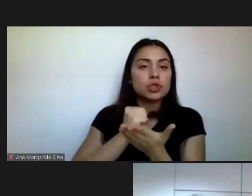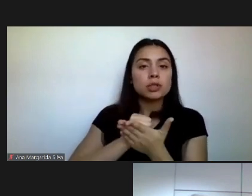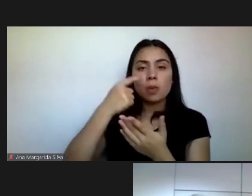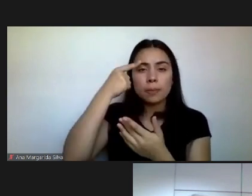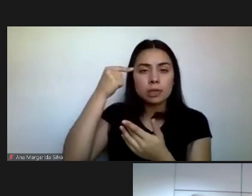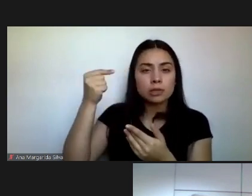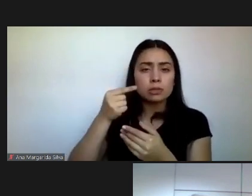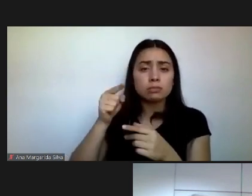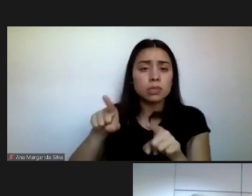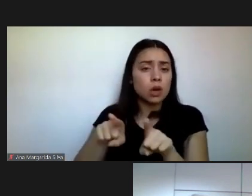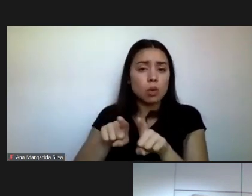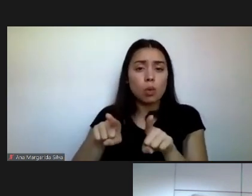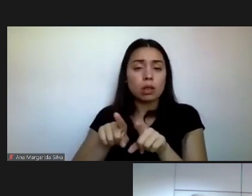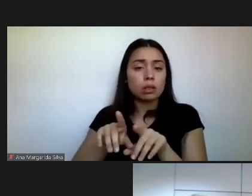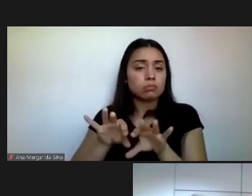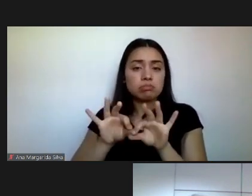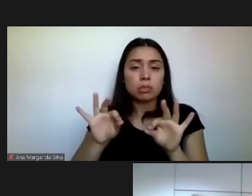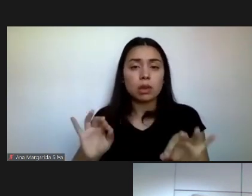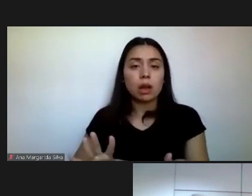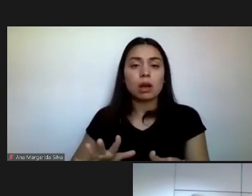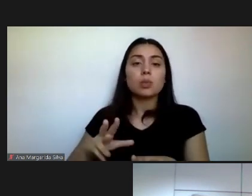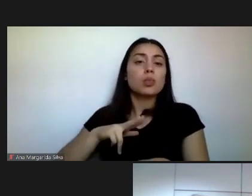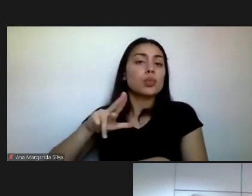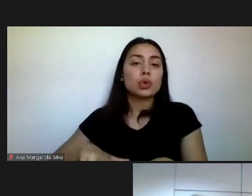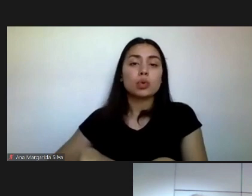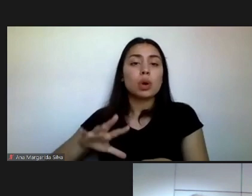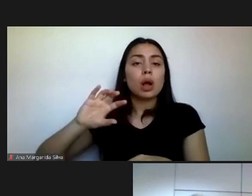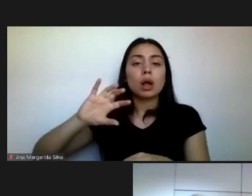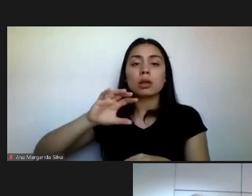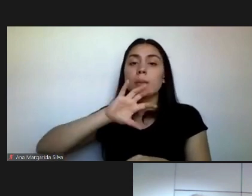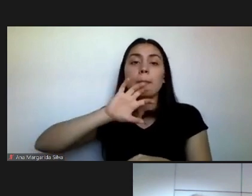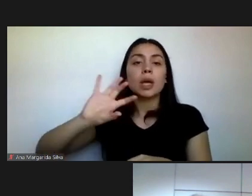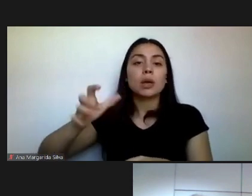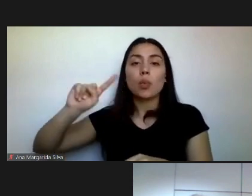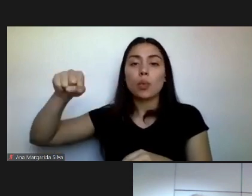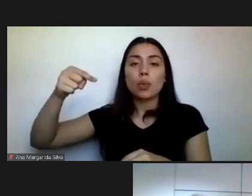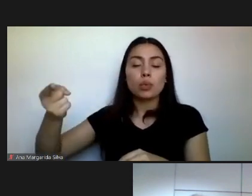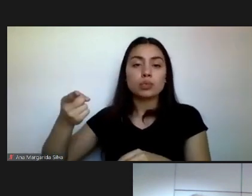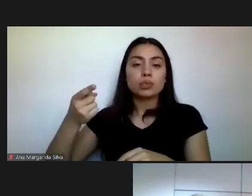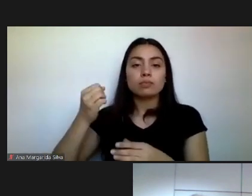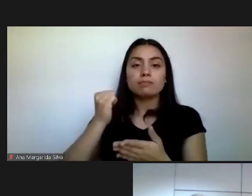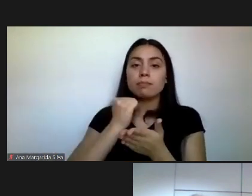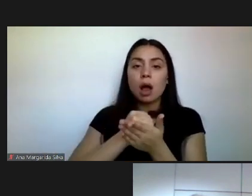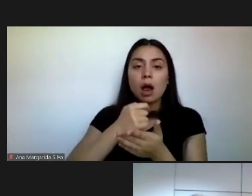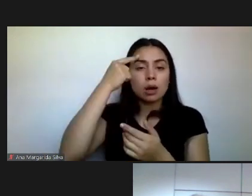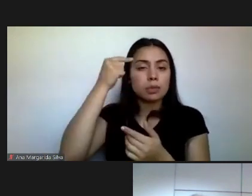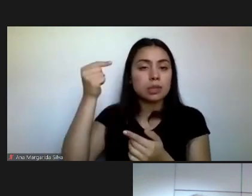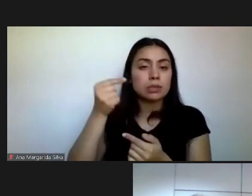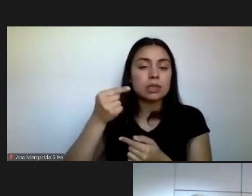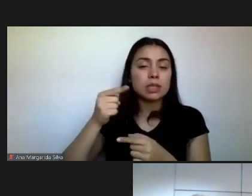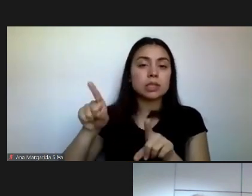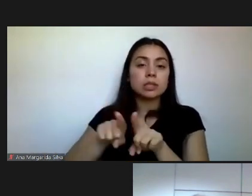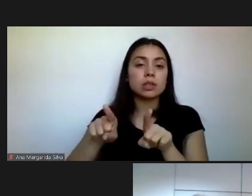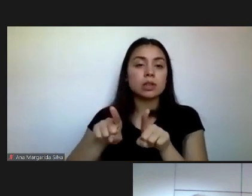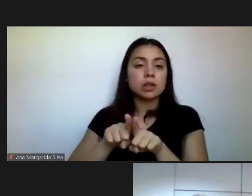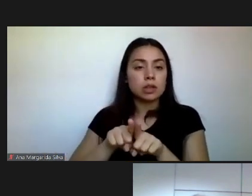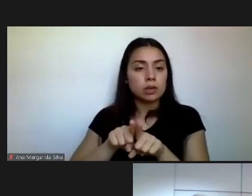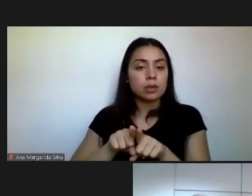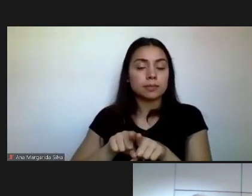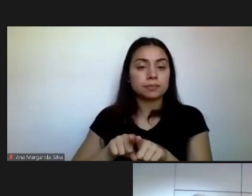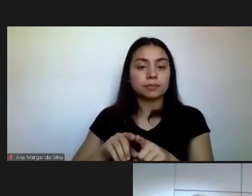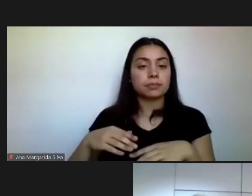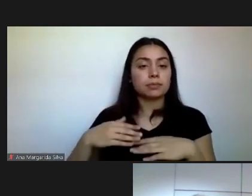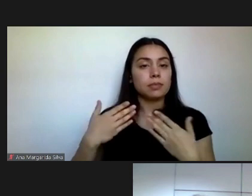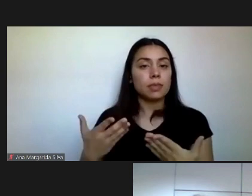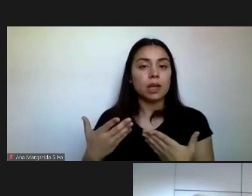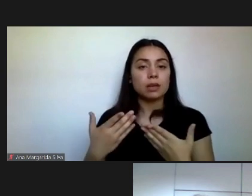semelhantes entre países, ou seja, não havia, acho que nunca nos... E se calhar foi uma das conclusões que saiu de alguns dos momentos